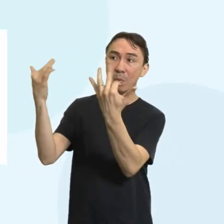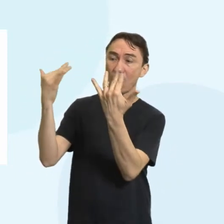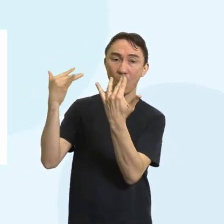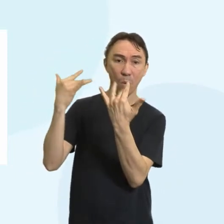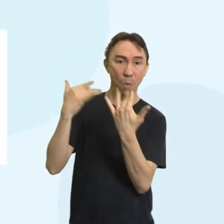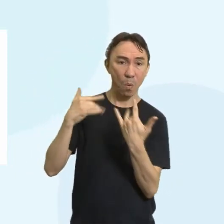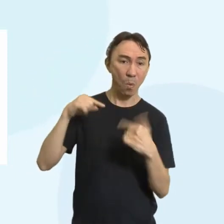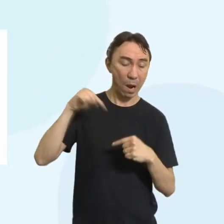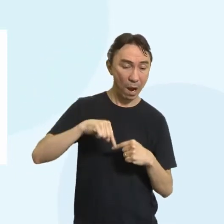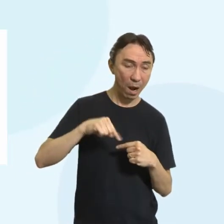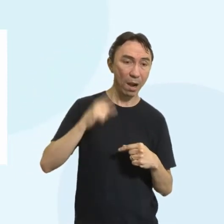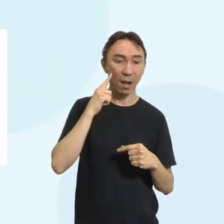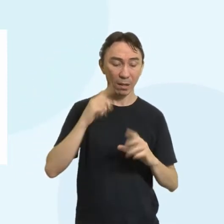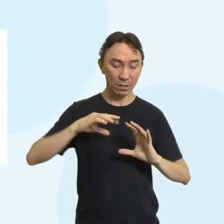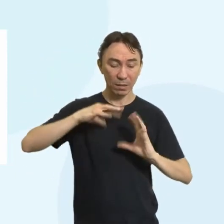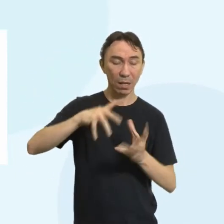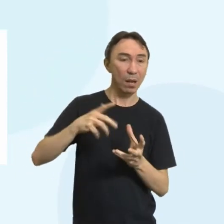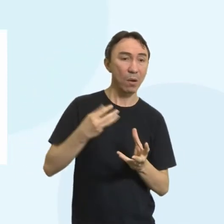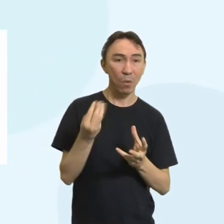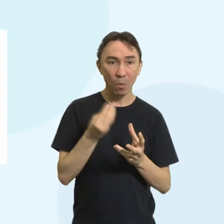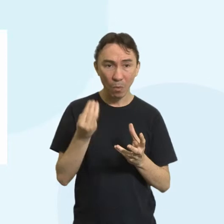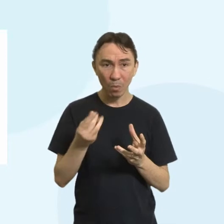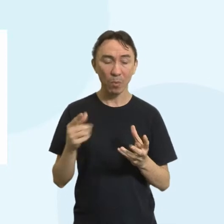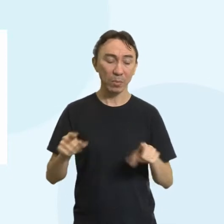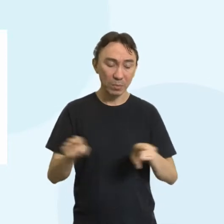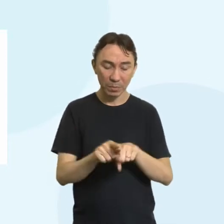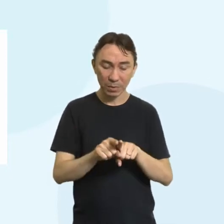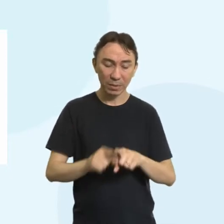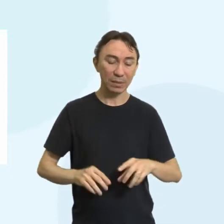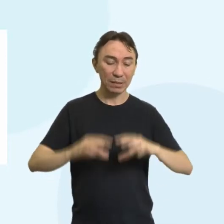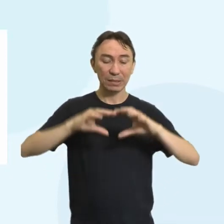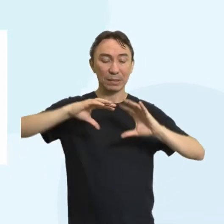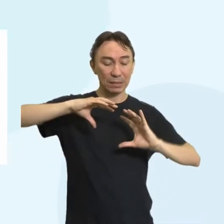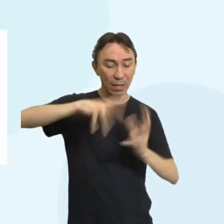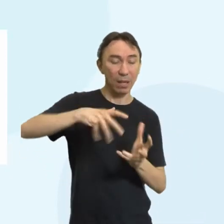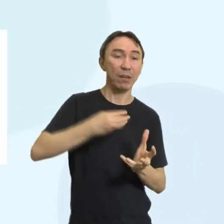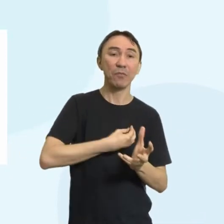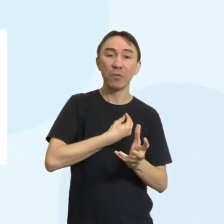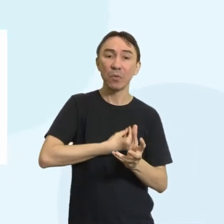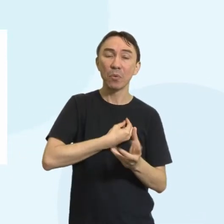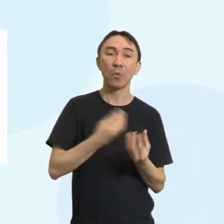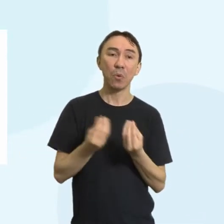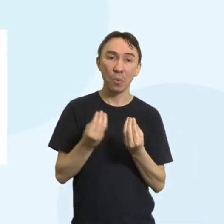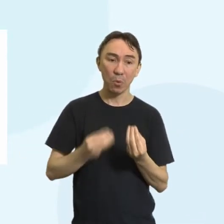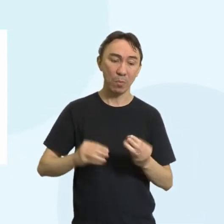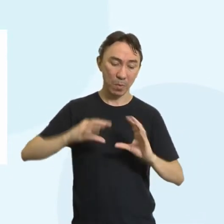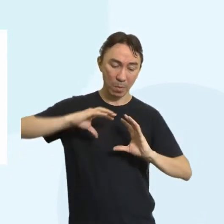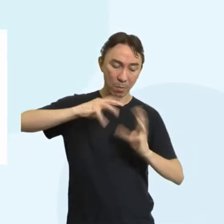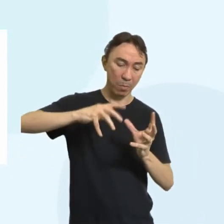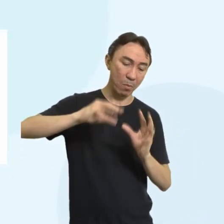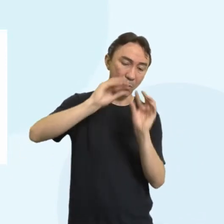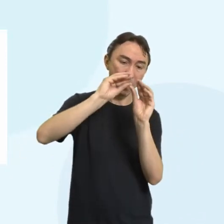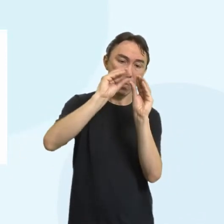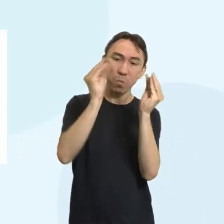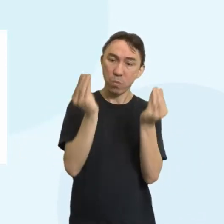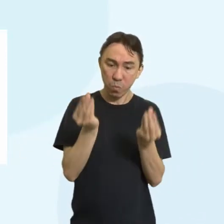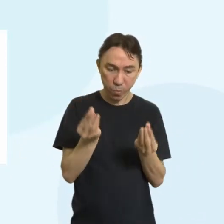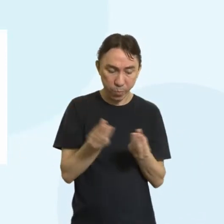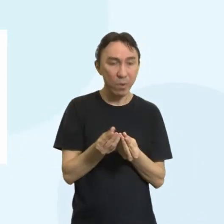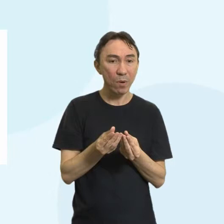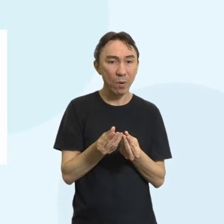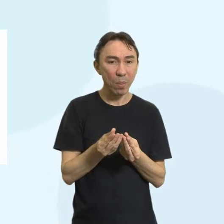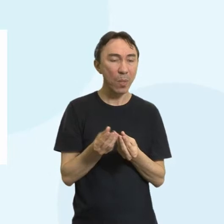vida, composição da atmosfera, incluindo a camada de ozônio. Nosso objeto de conhecimento é a camada de ozônio. E